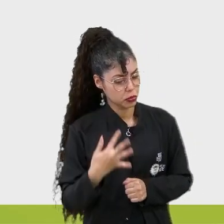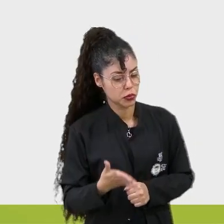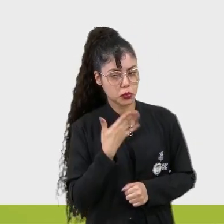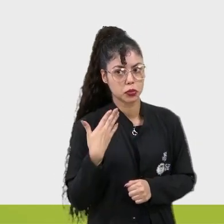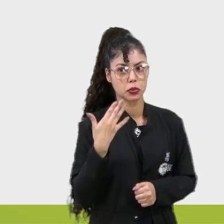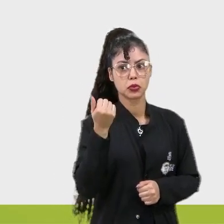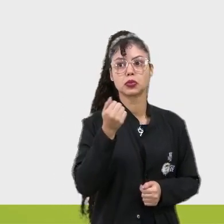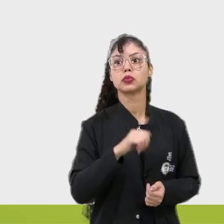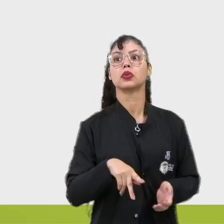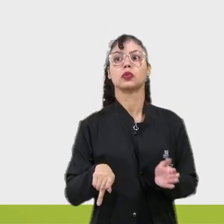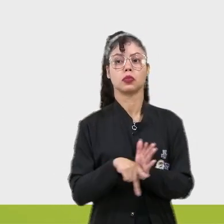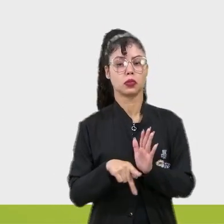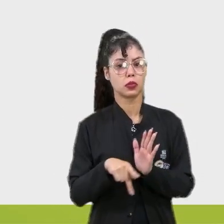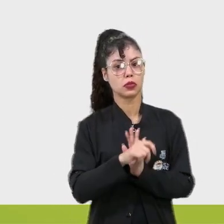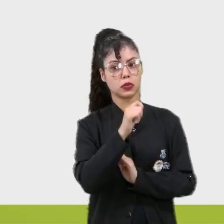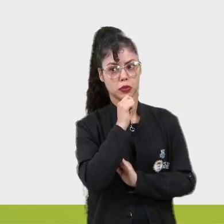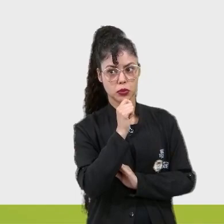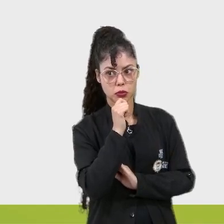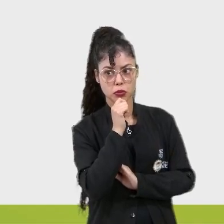no vocabulário